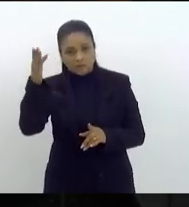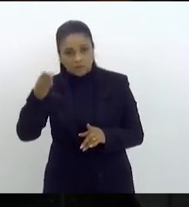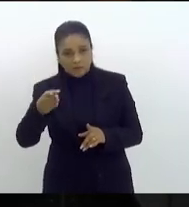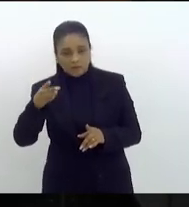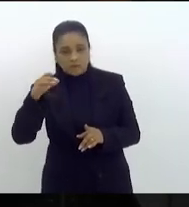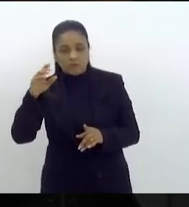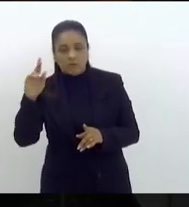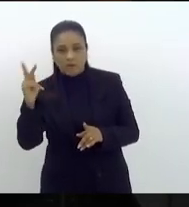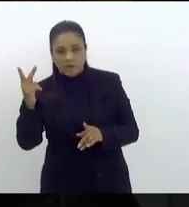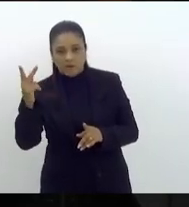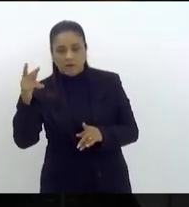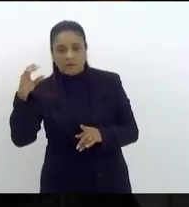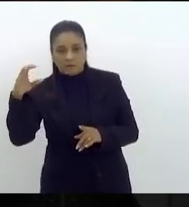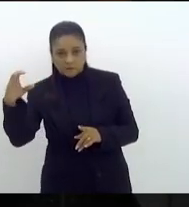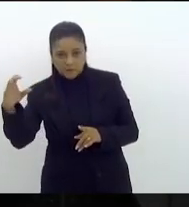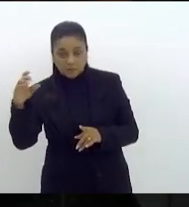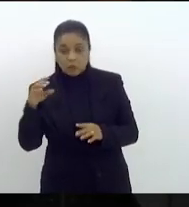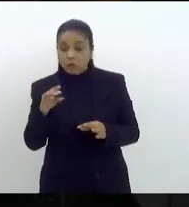medicamentos